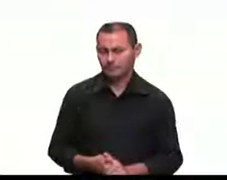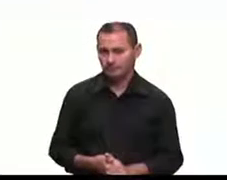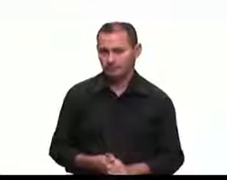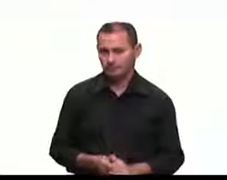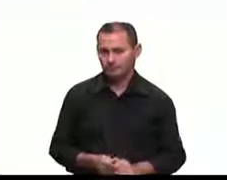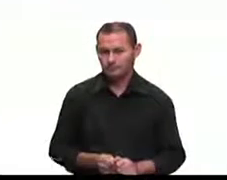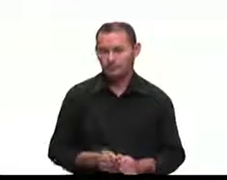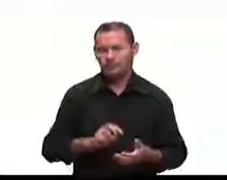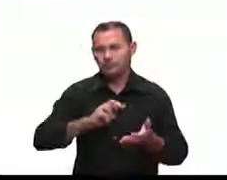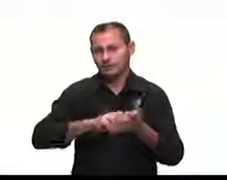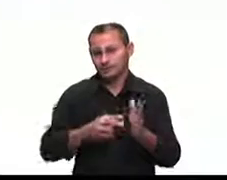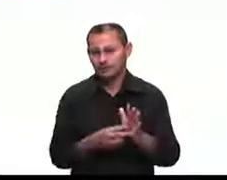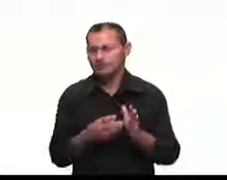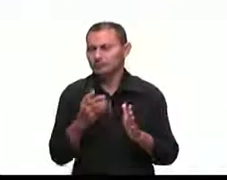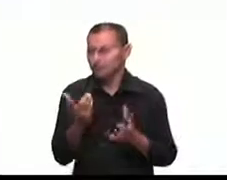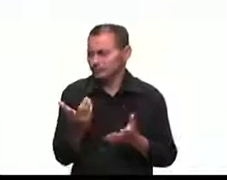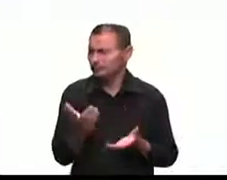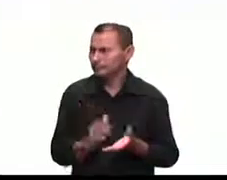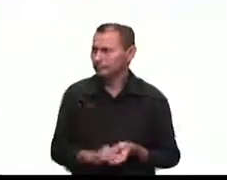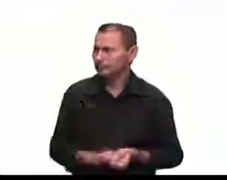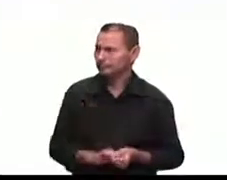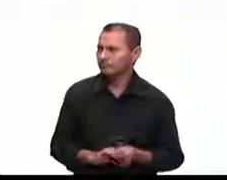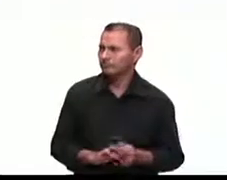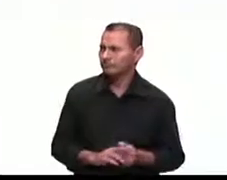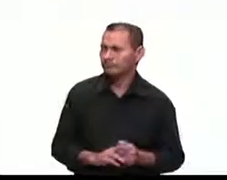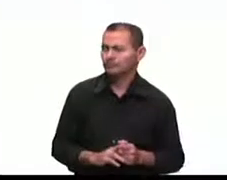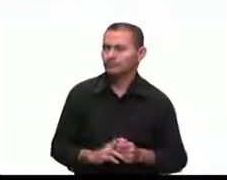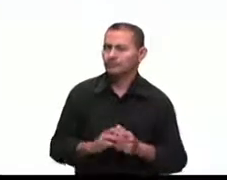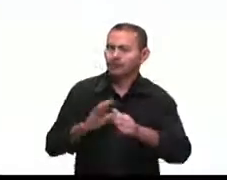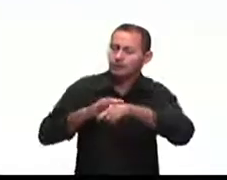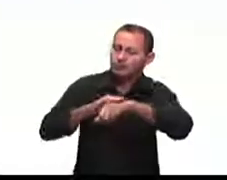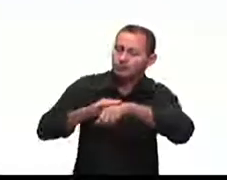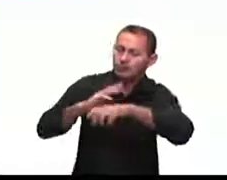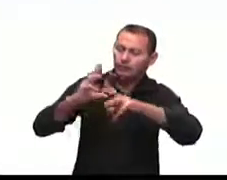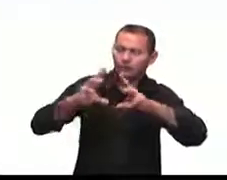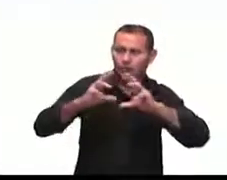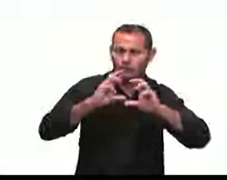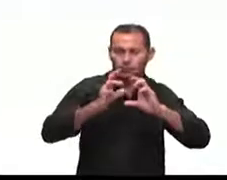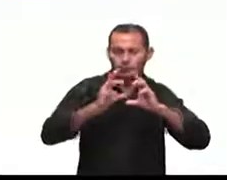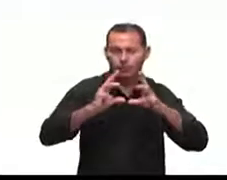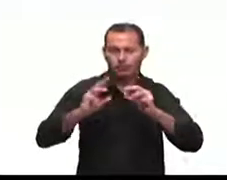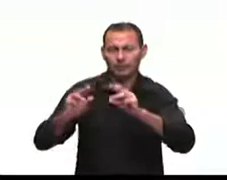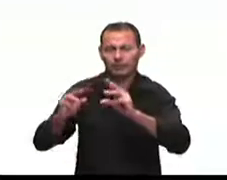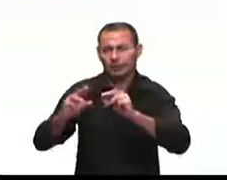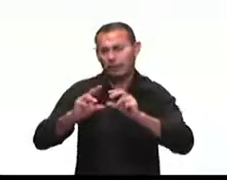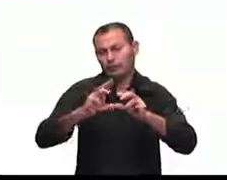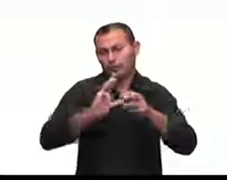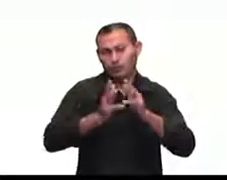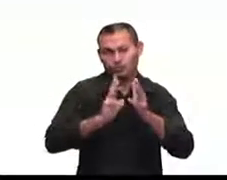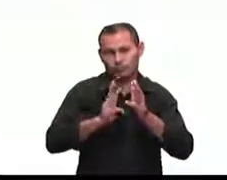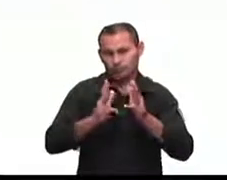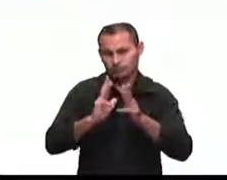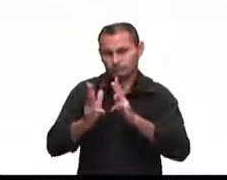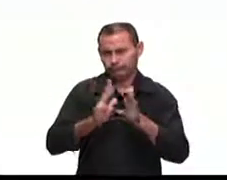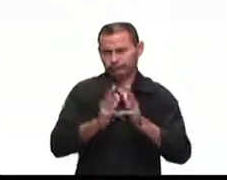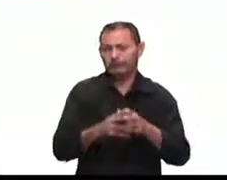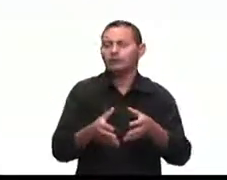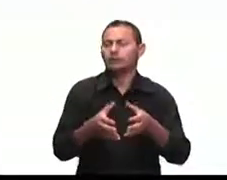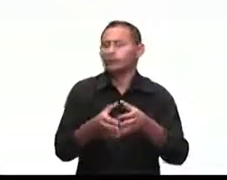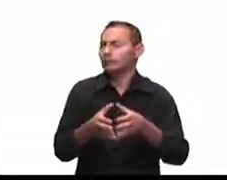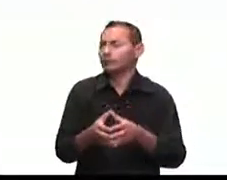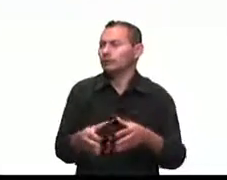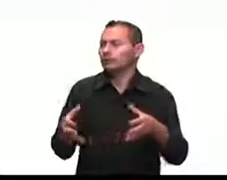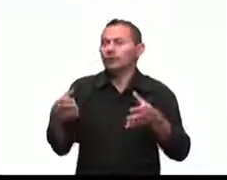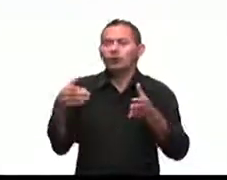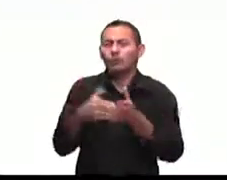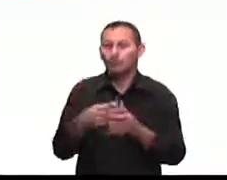né? Quer dizer, então, para a conversação, então, esse produto. E por